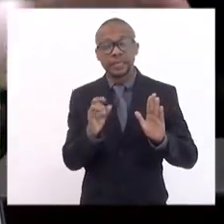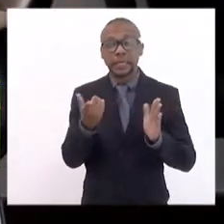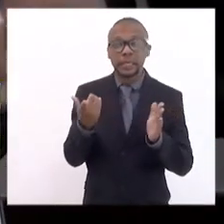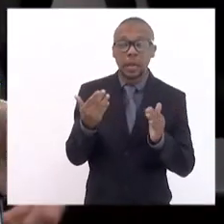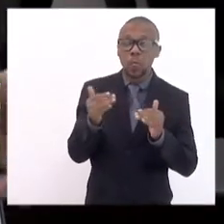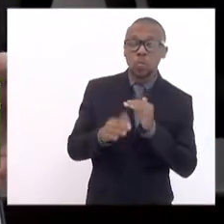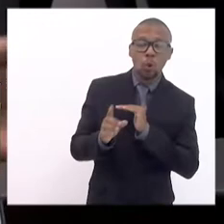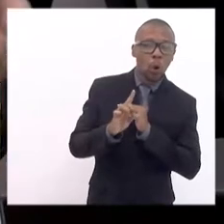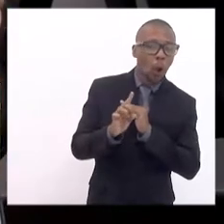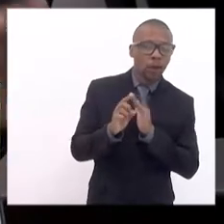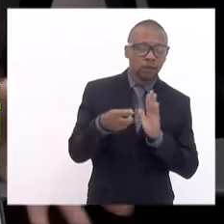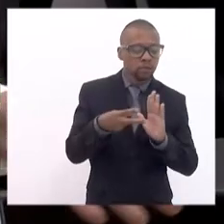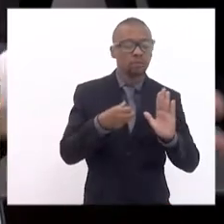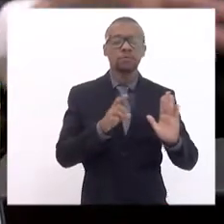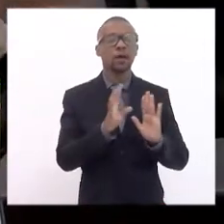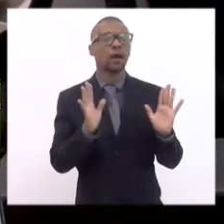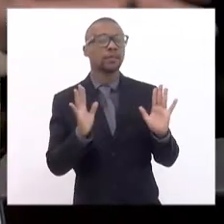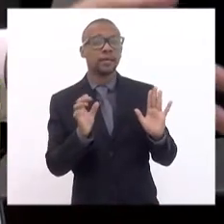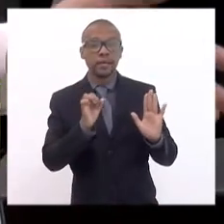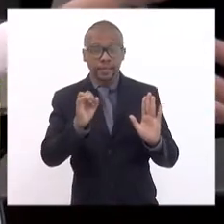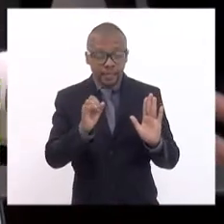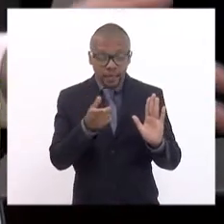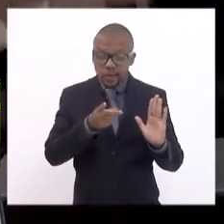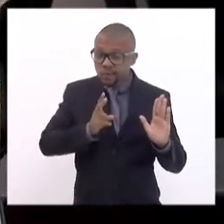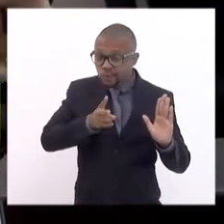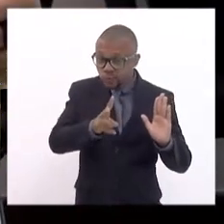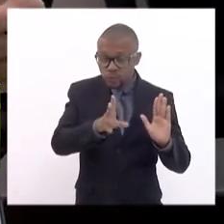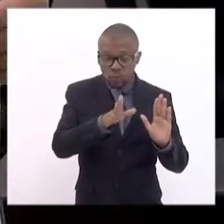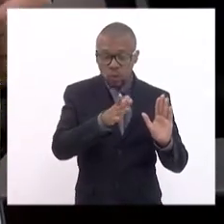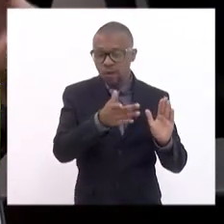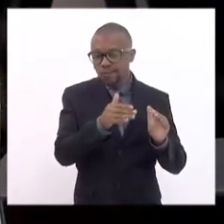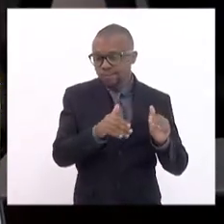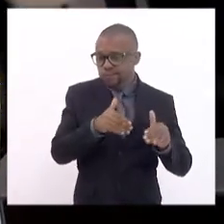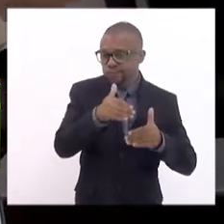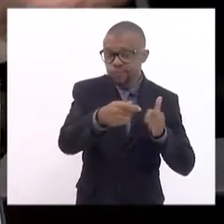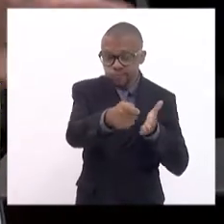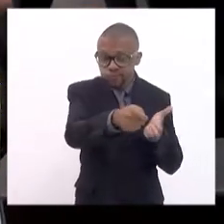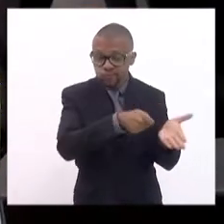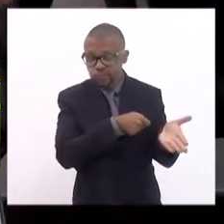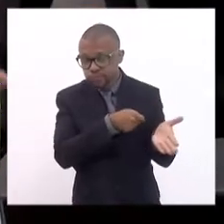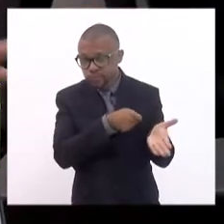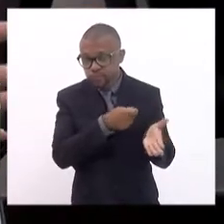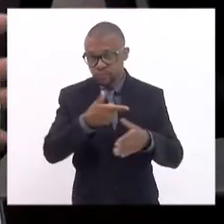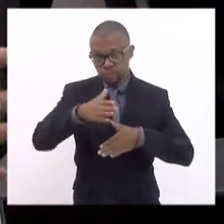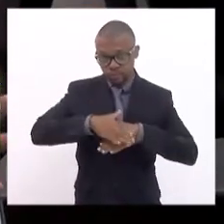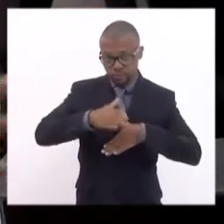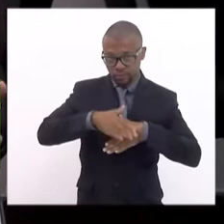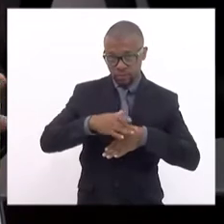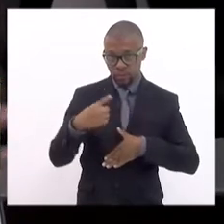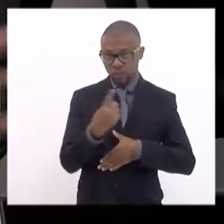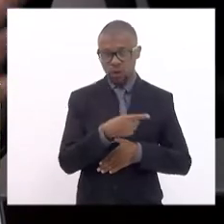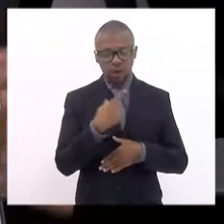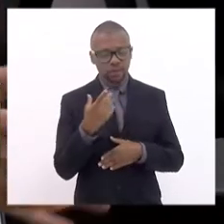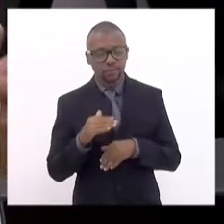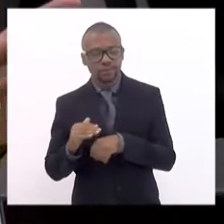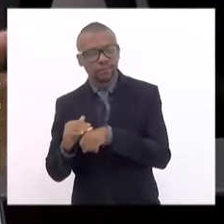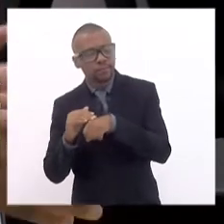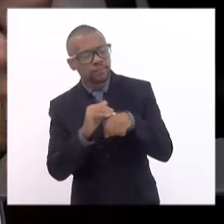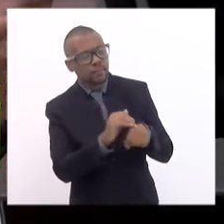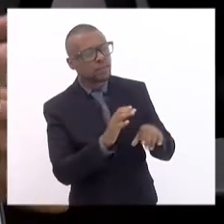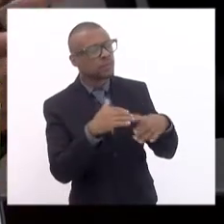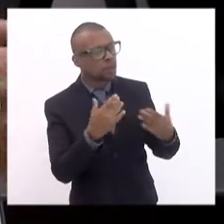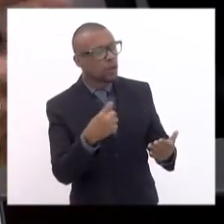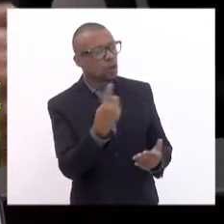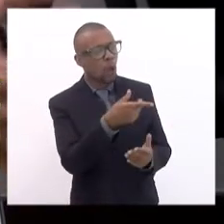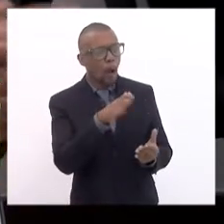não vetou, né, cabe a nós ou dizer, governador, nós vamos entrar